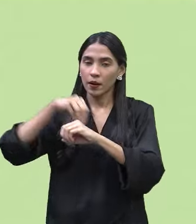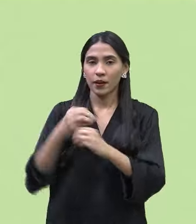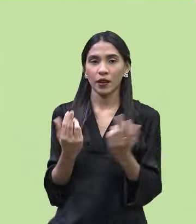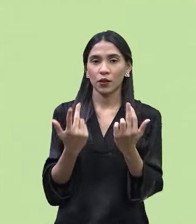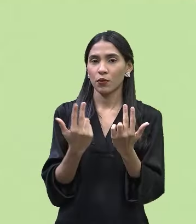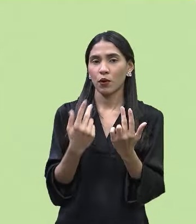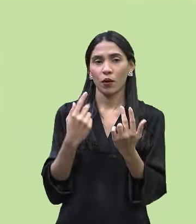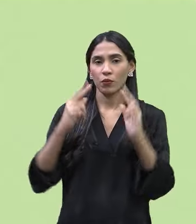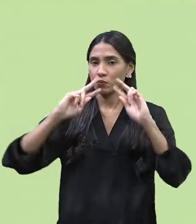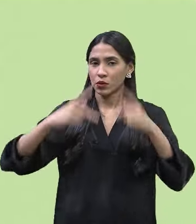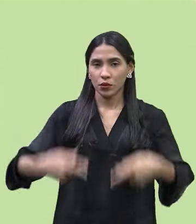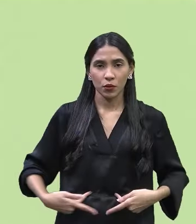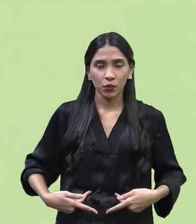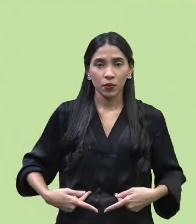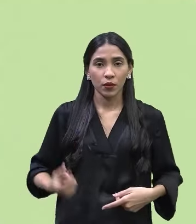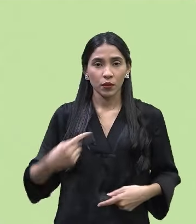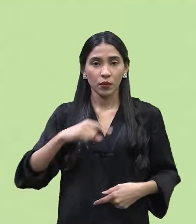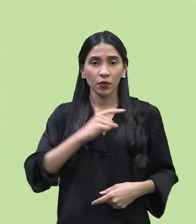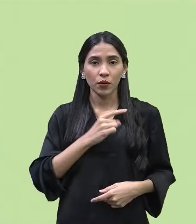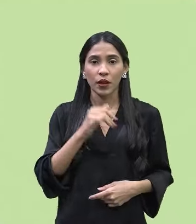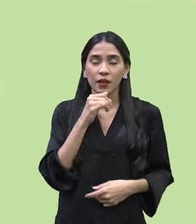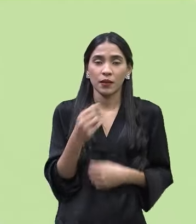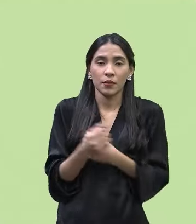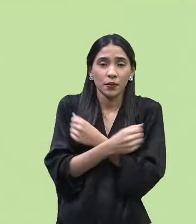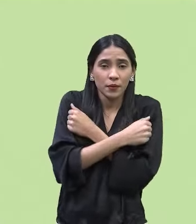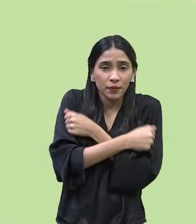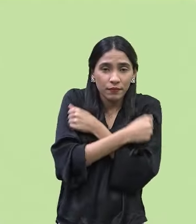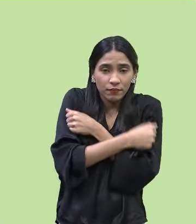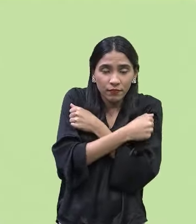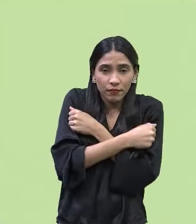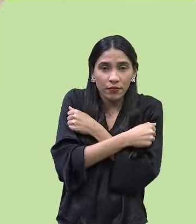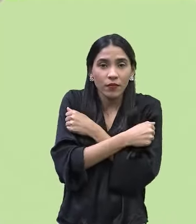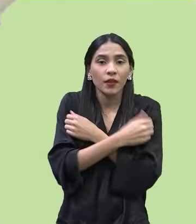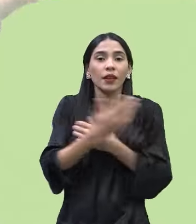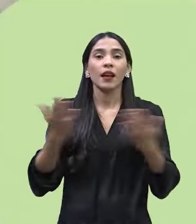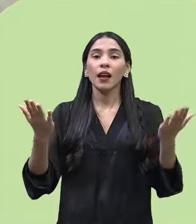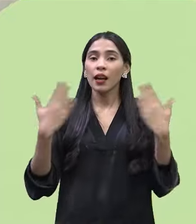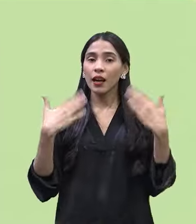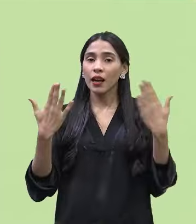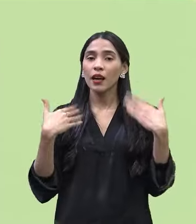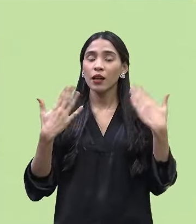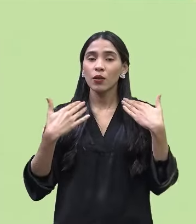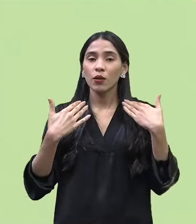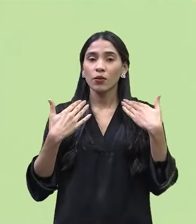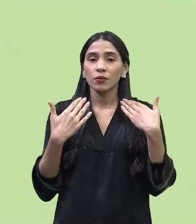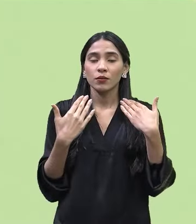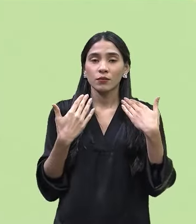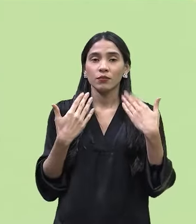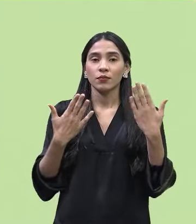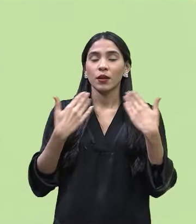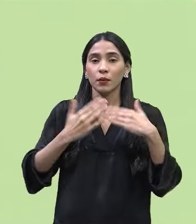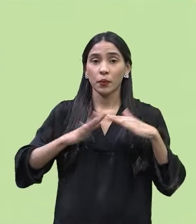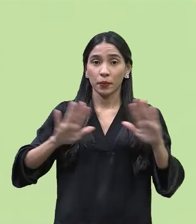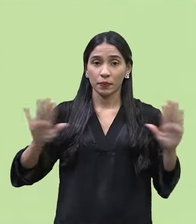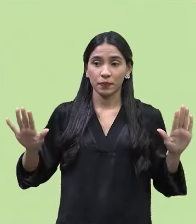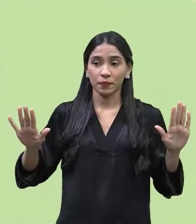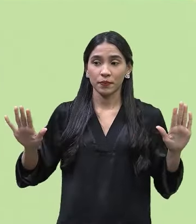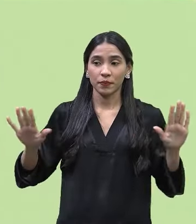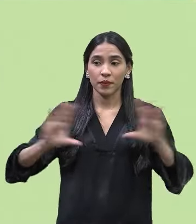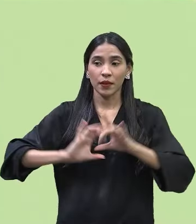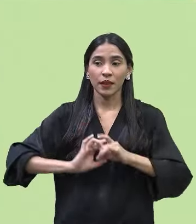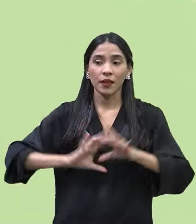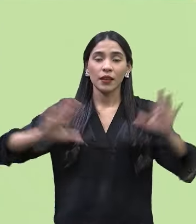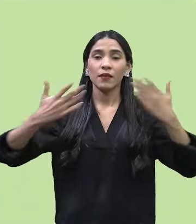quando a gente fica com frio, a gente tende a juntar os membros. E quando estamos com calor, nós tendemos a esticar os membros e se afastar,